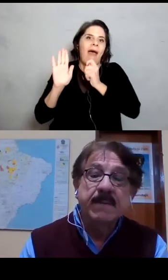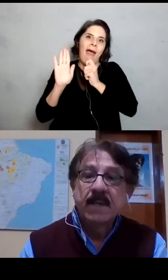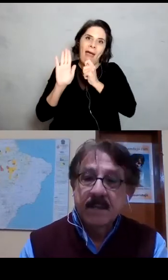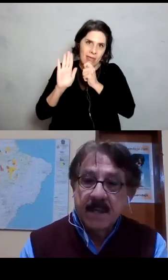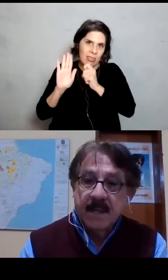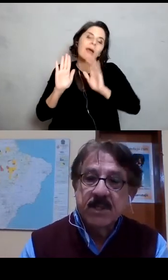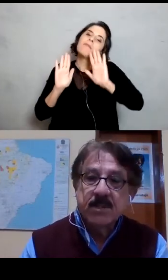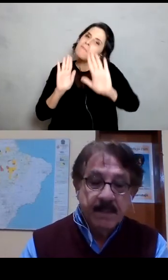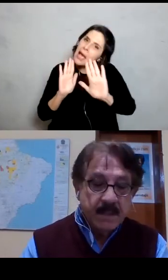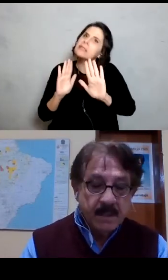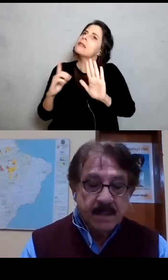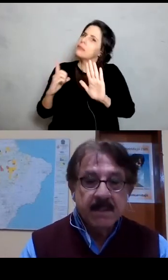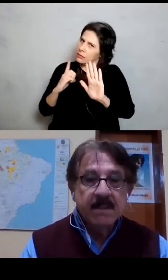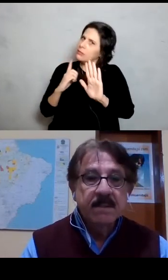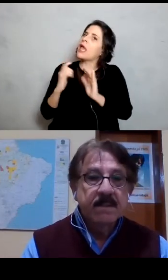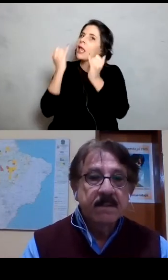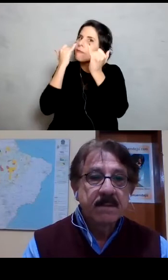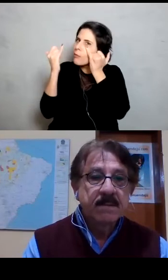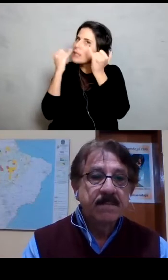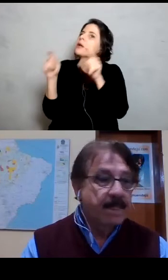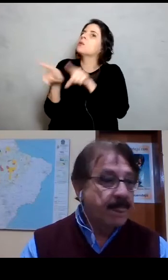também. Adiante, Marina.